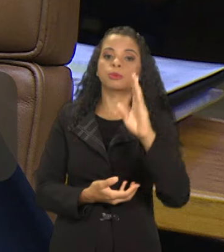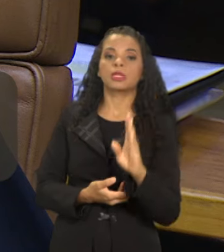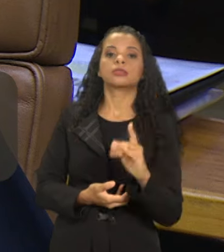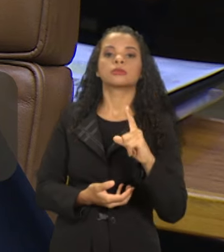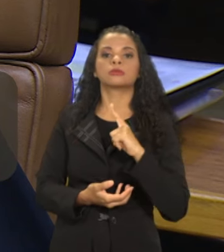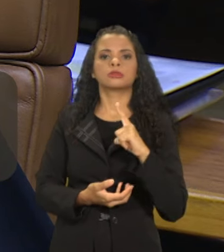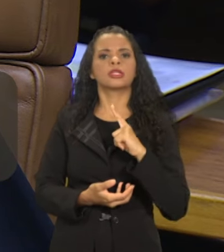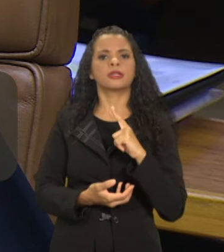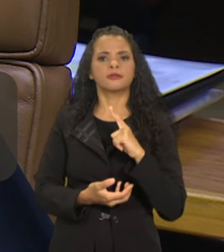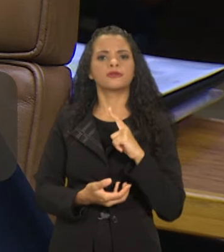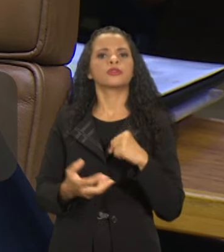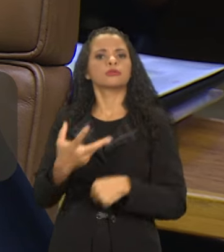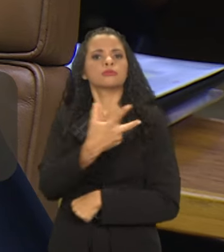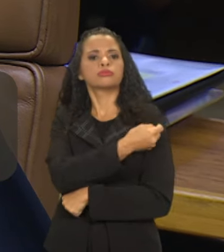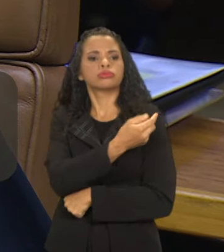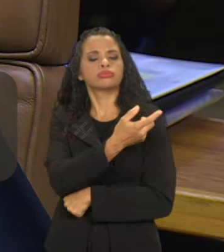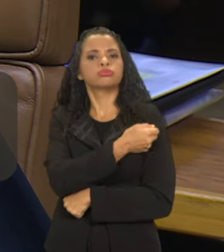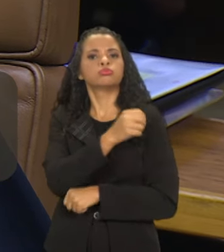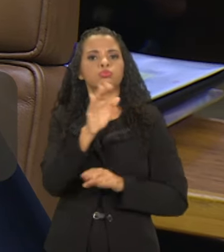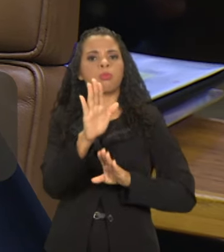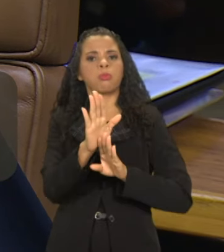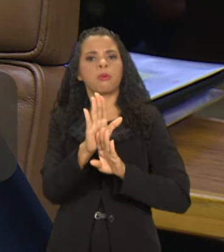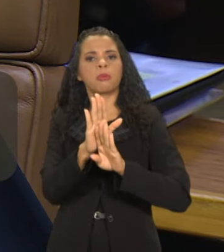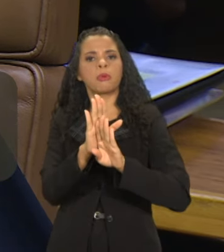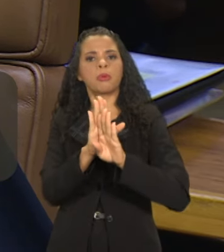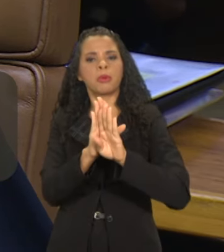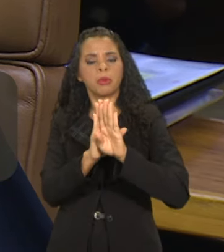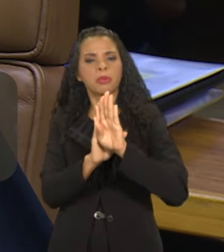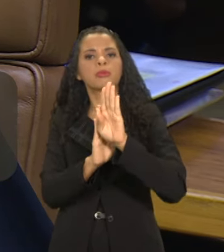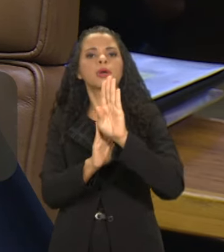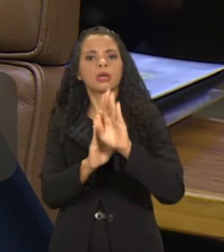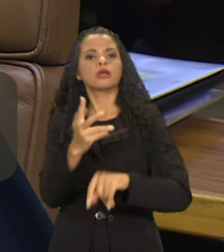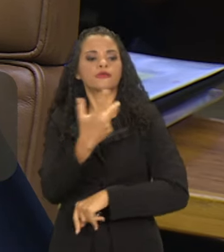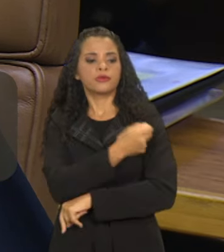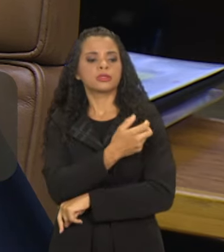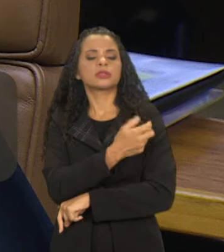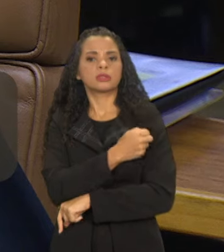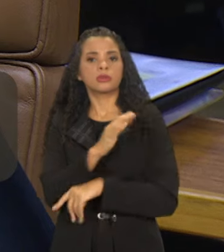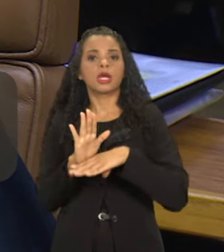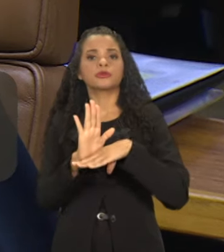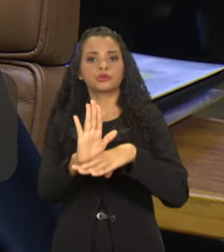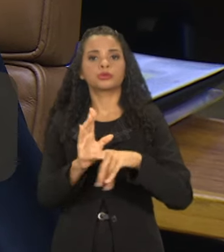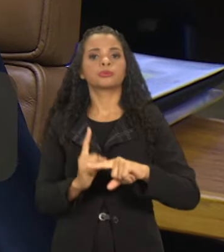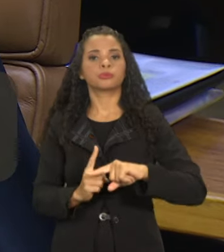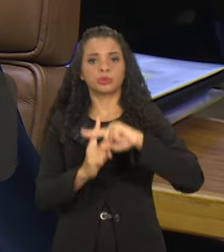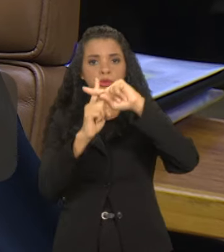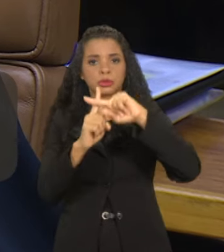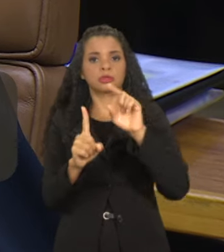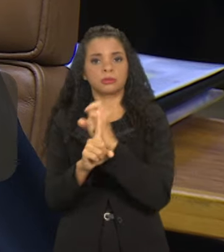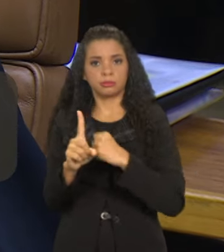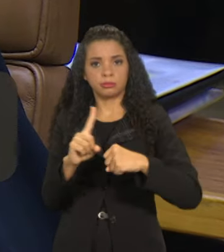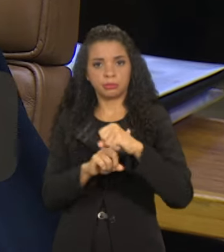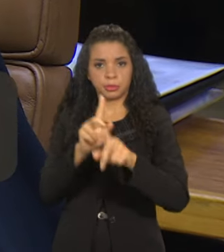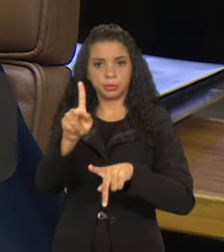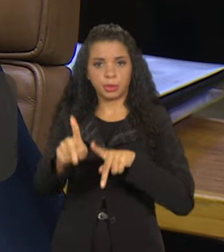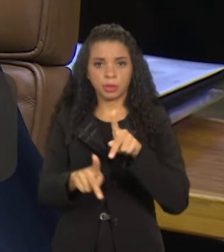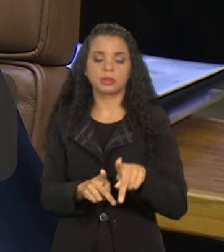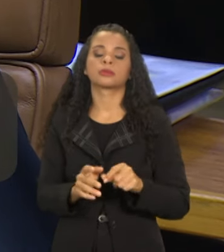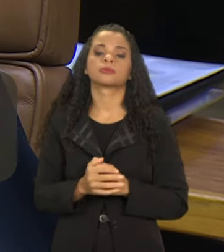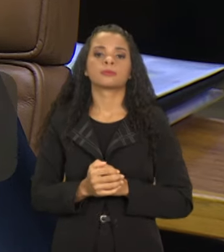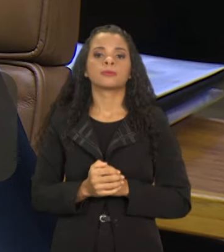vacinação. Vacinação que, espera-se, tenha tido um impacto positivo para a população brasileira. Faço ainda meus registros de profundo e